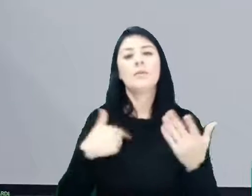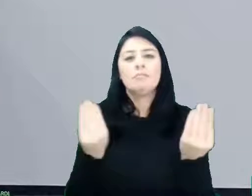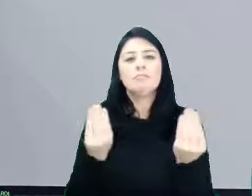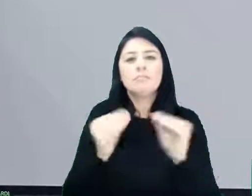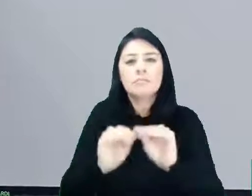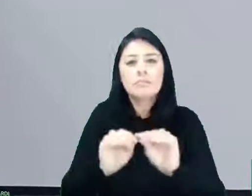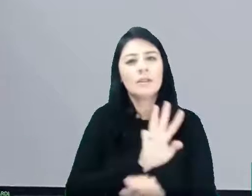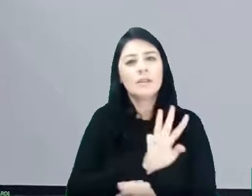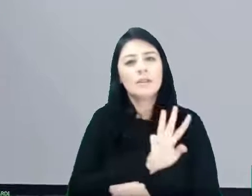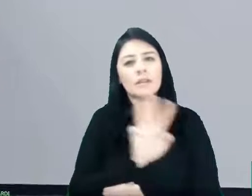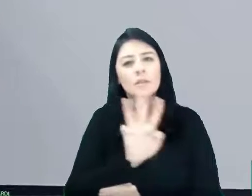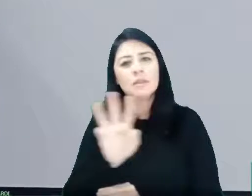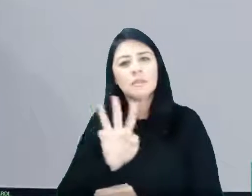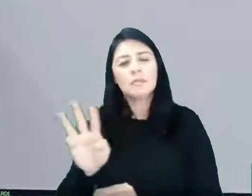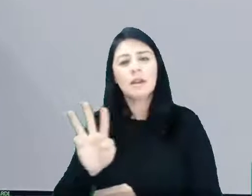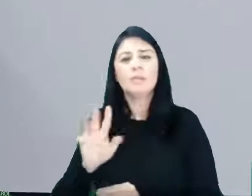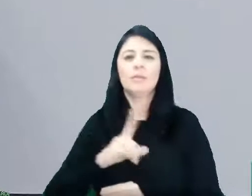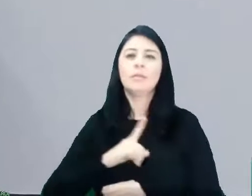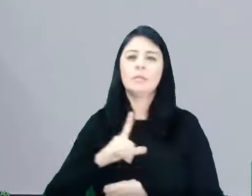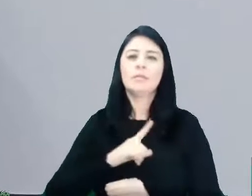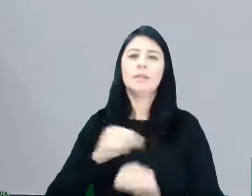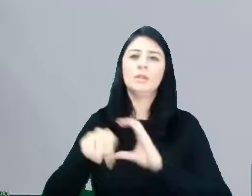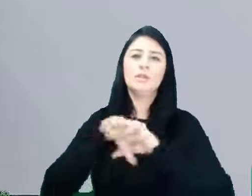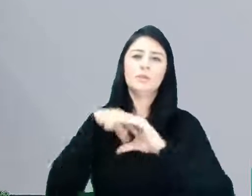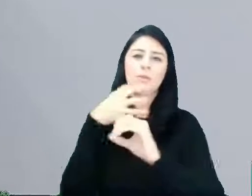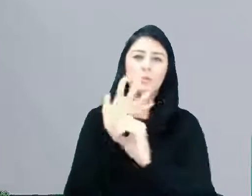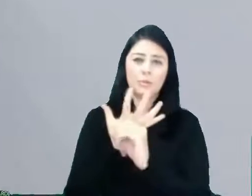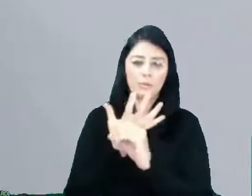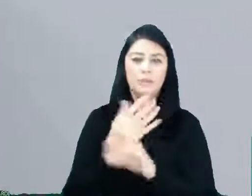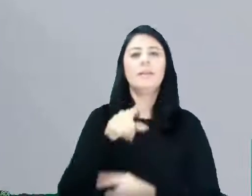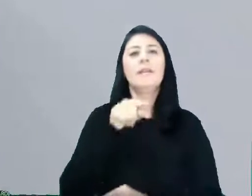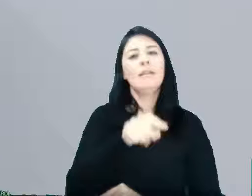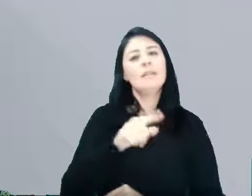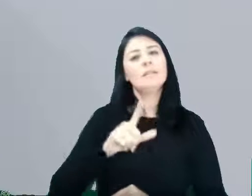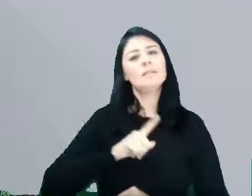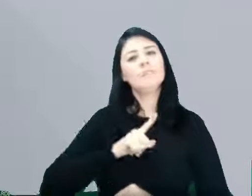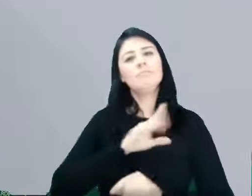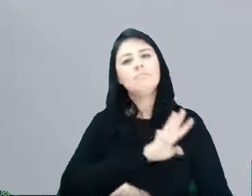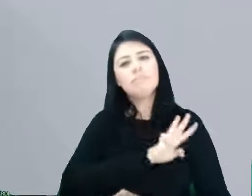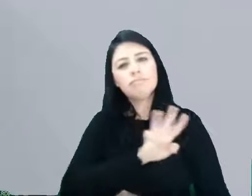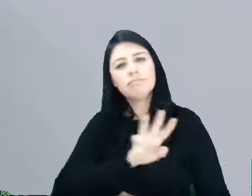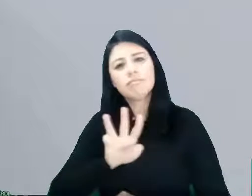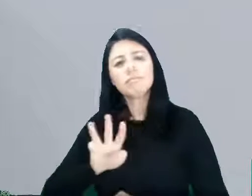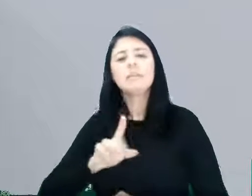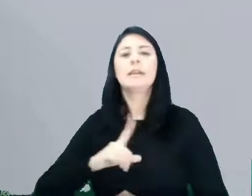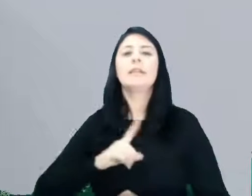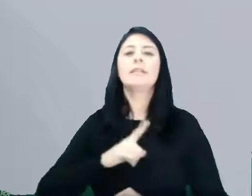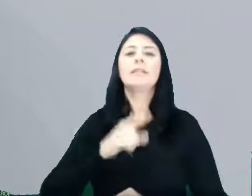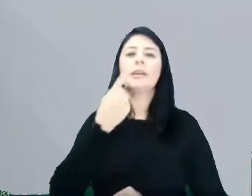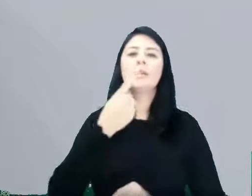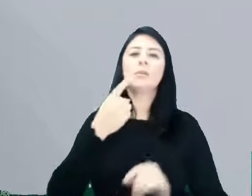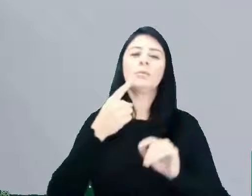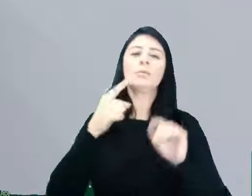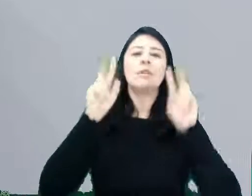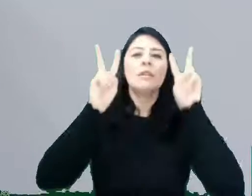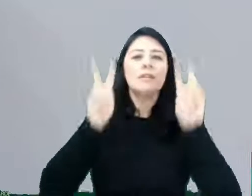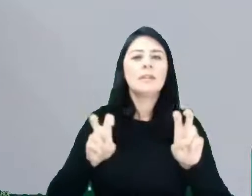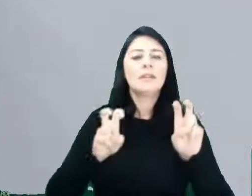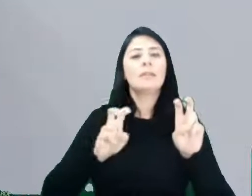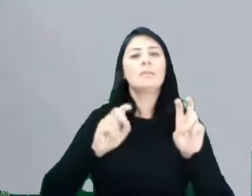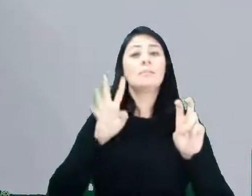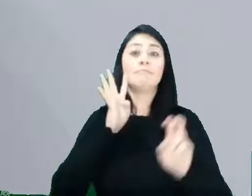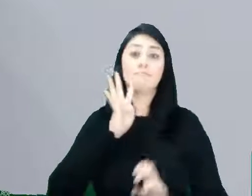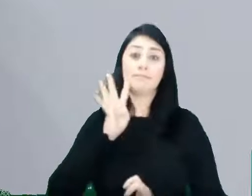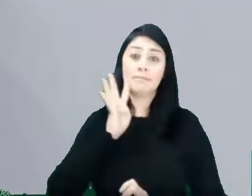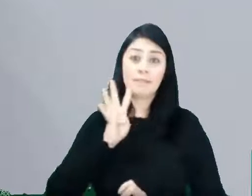Então, eu vou deixar um link para vocês, é um endereço do YouTube. Nesse endereço vai ter uma matéria